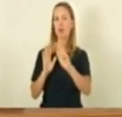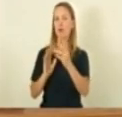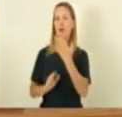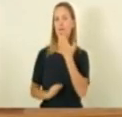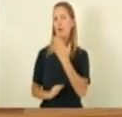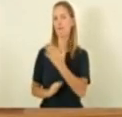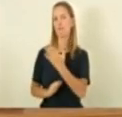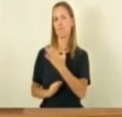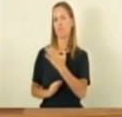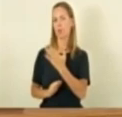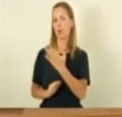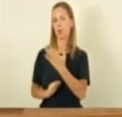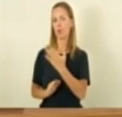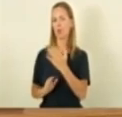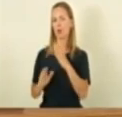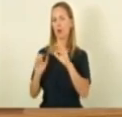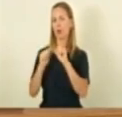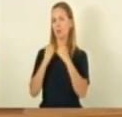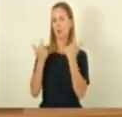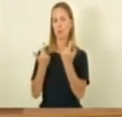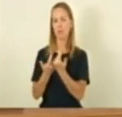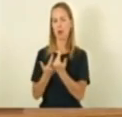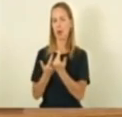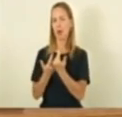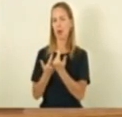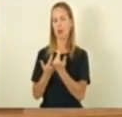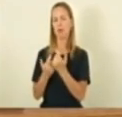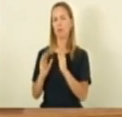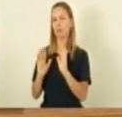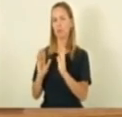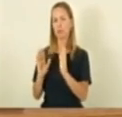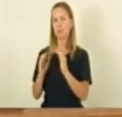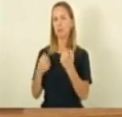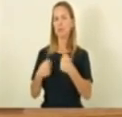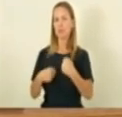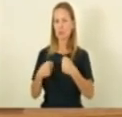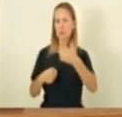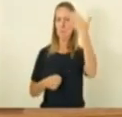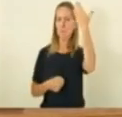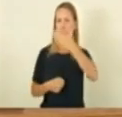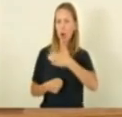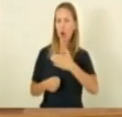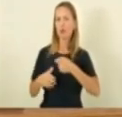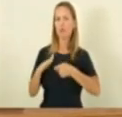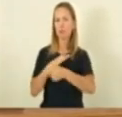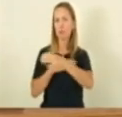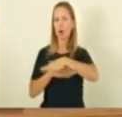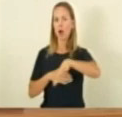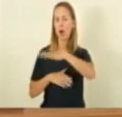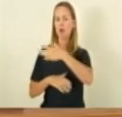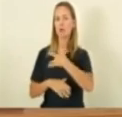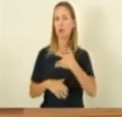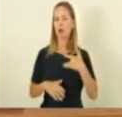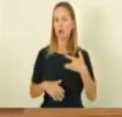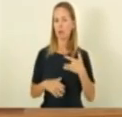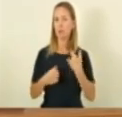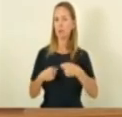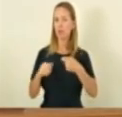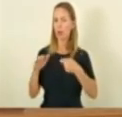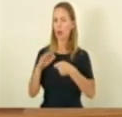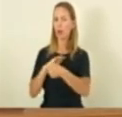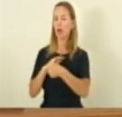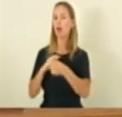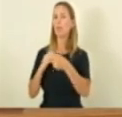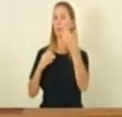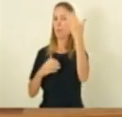faça a Assembleia ou a população, tem que prestar conta dos investimentos com a saúde. Então, na verdade,